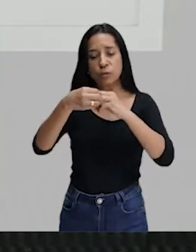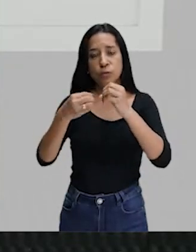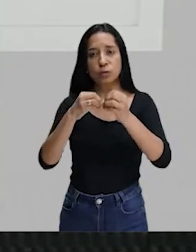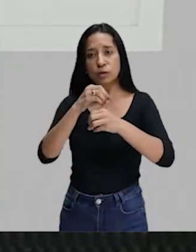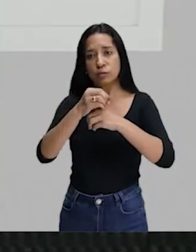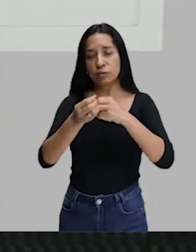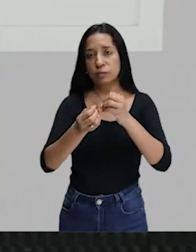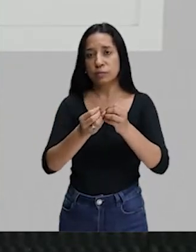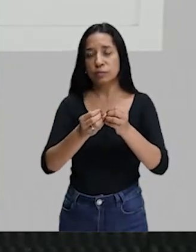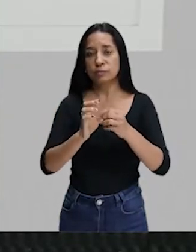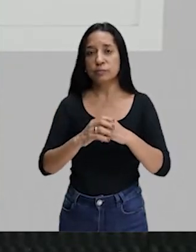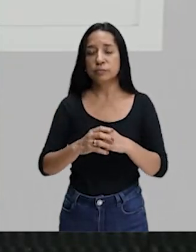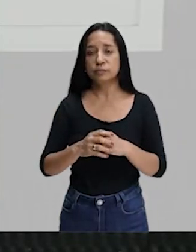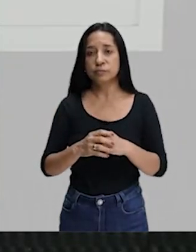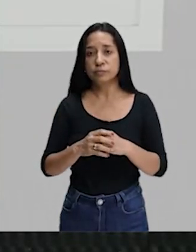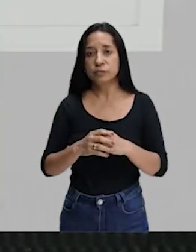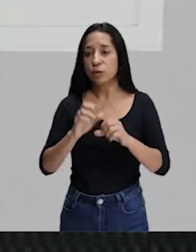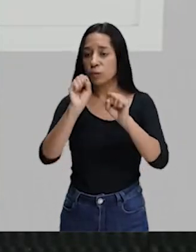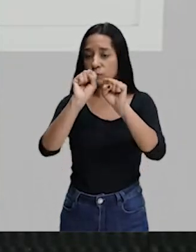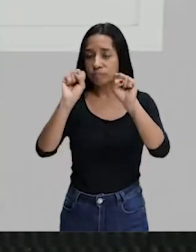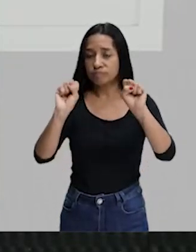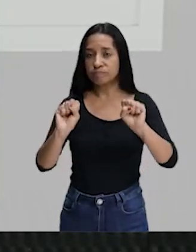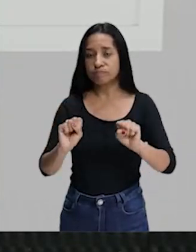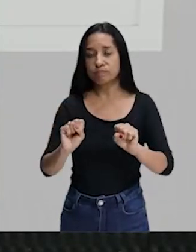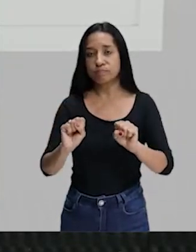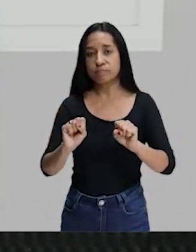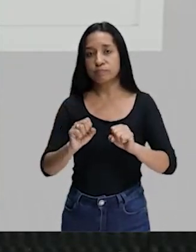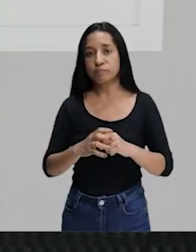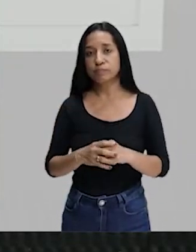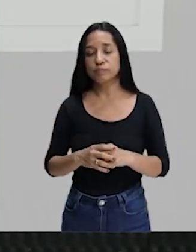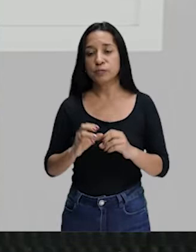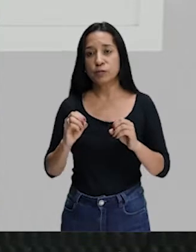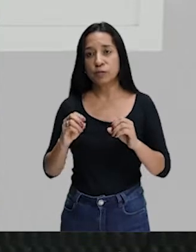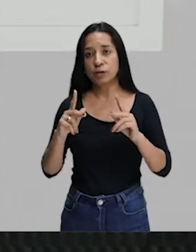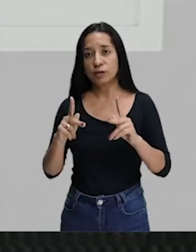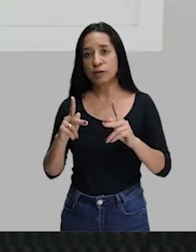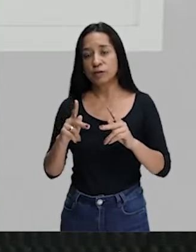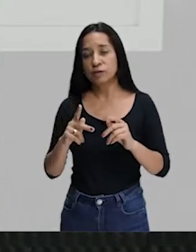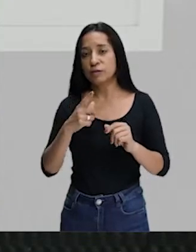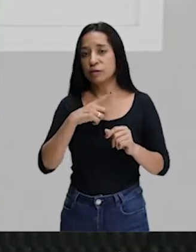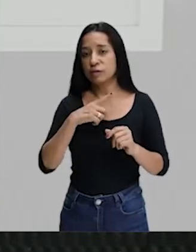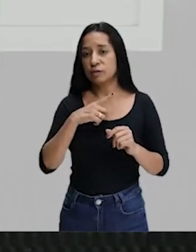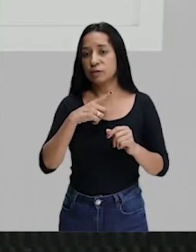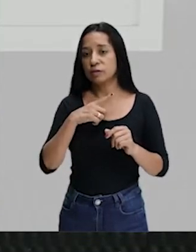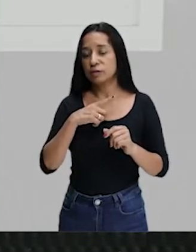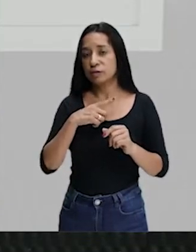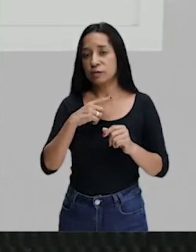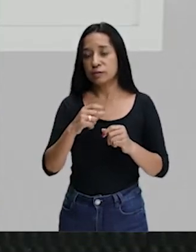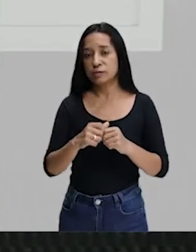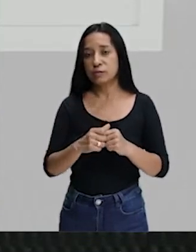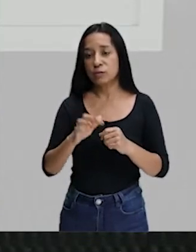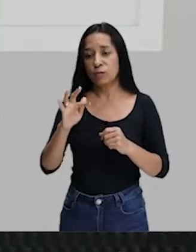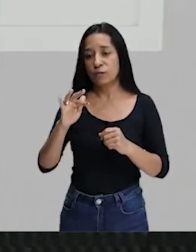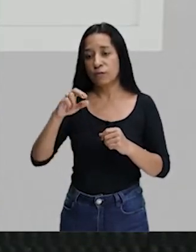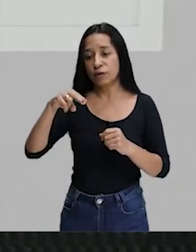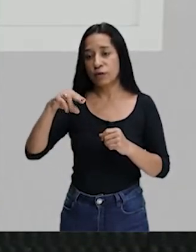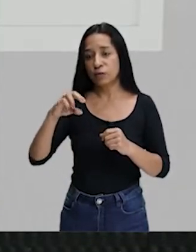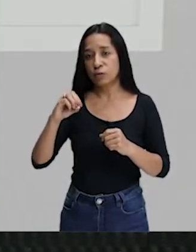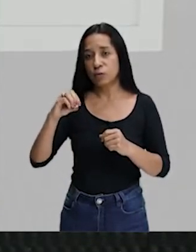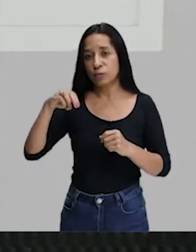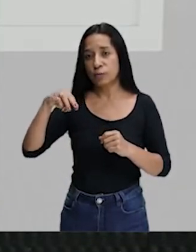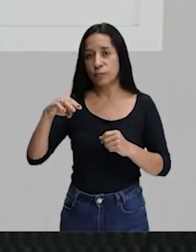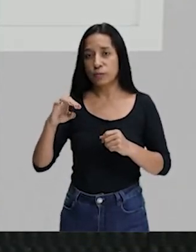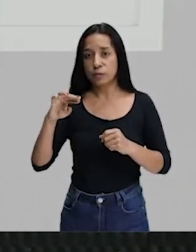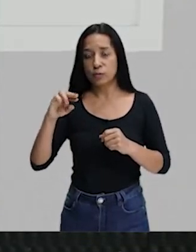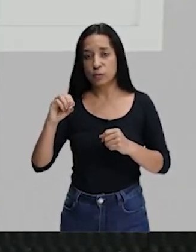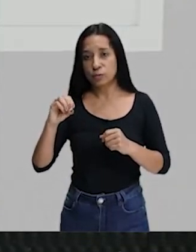consequência do movimento das moléculas de um sistema. Ok? Então existe um fenômeno de agitação,